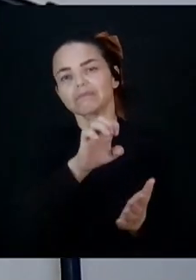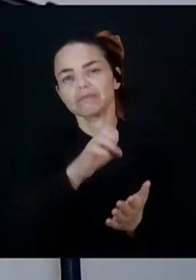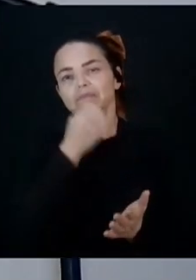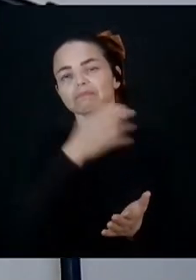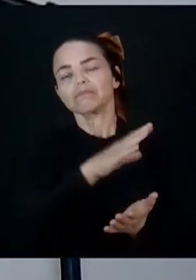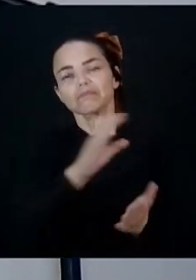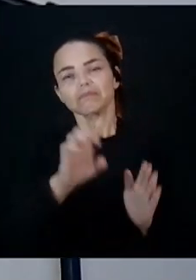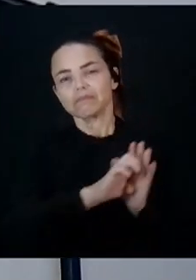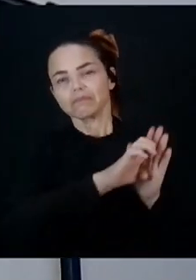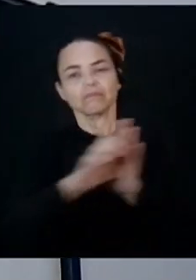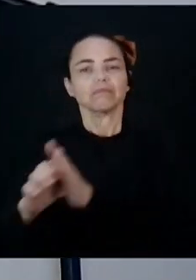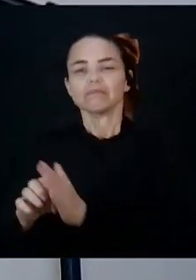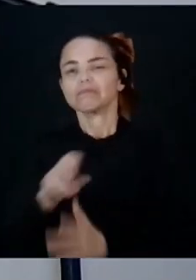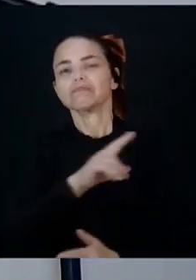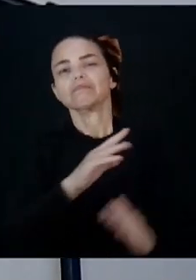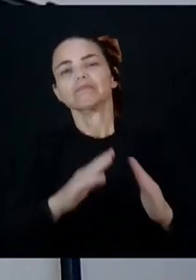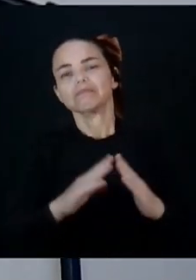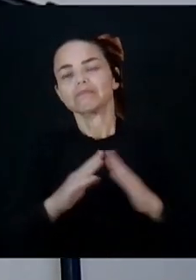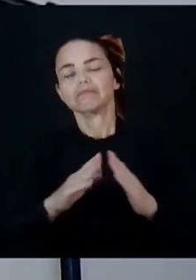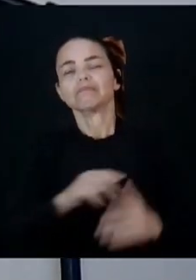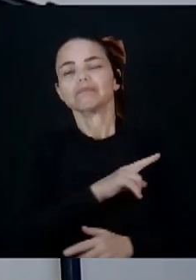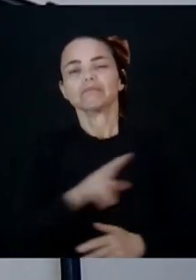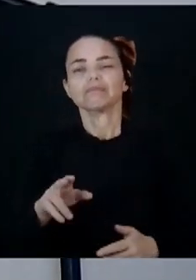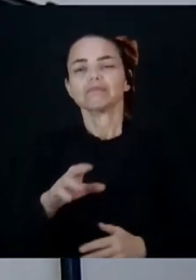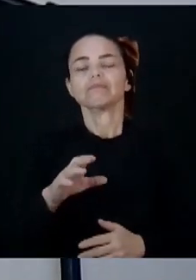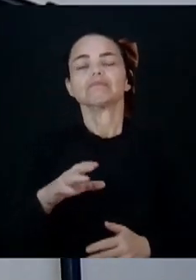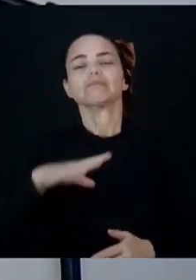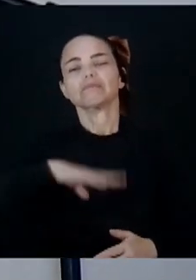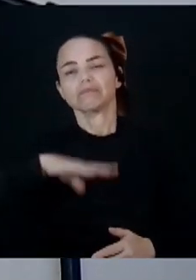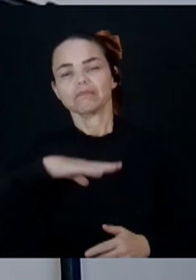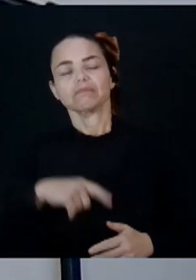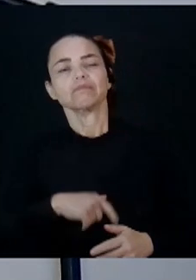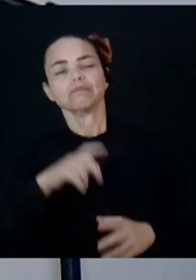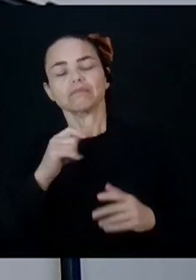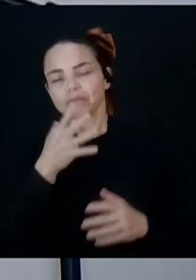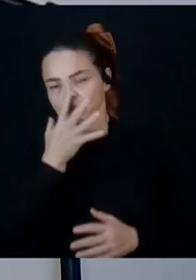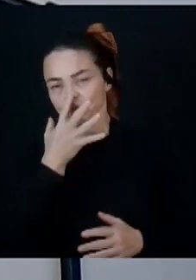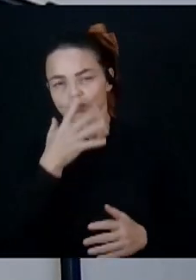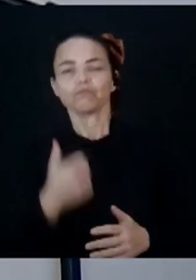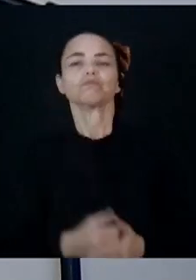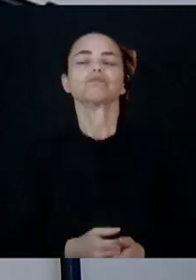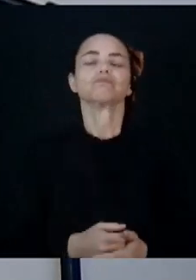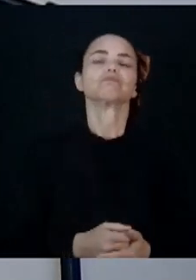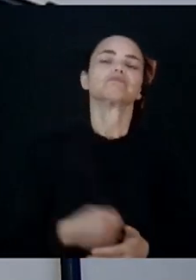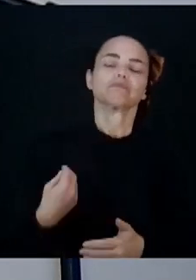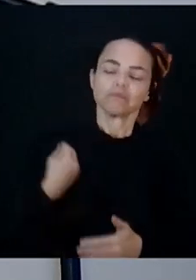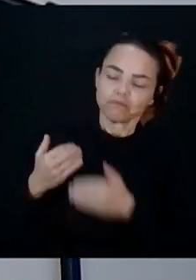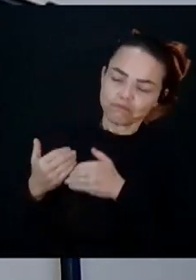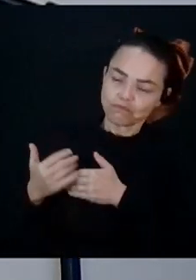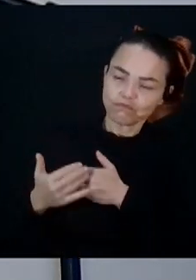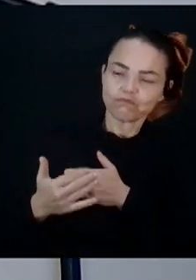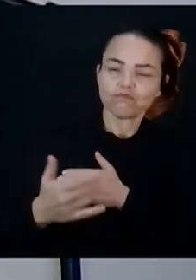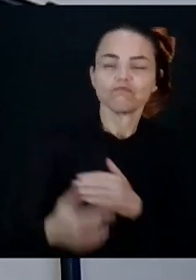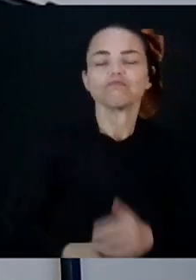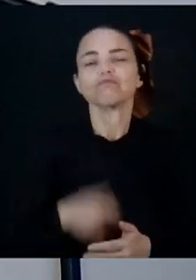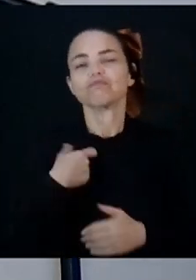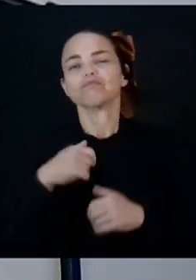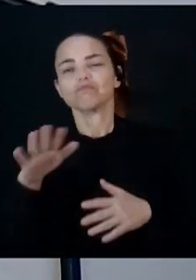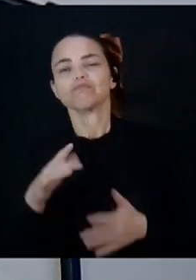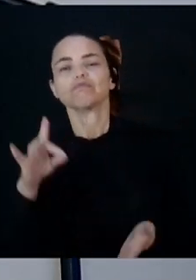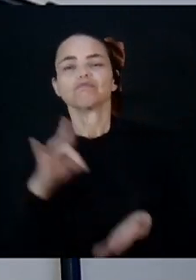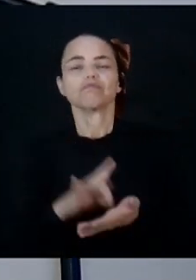de Portugal e de todos aqueles que admiram o teu percurso, deixo os mais